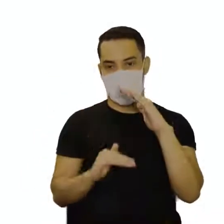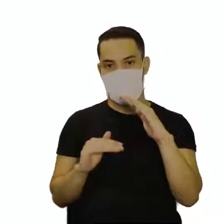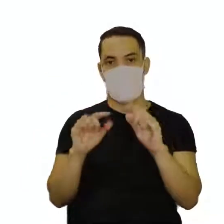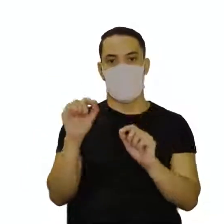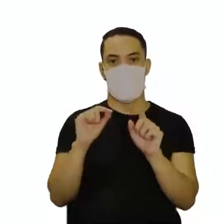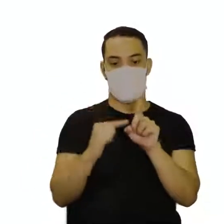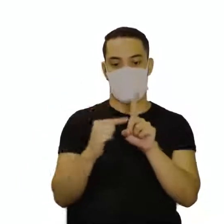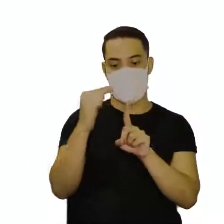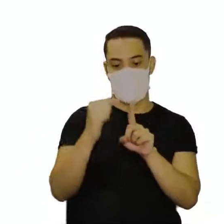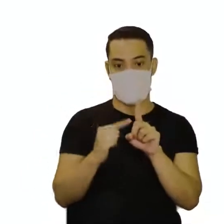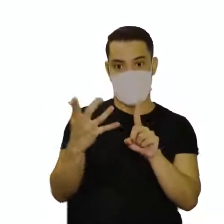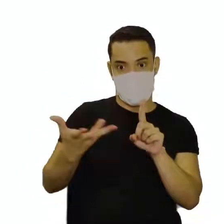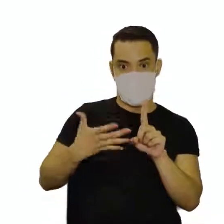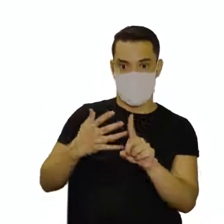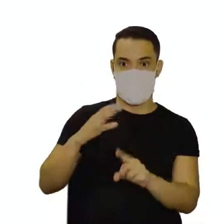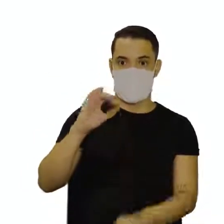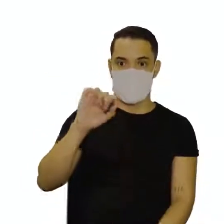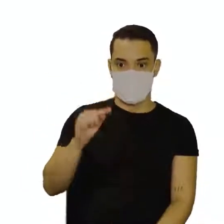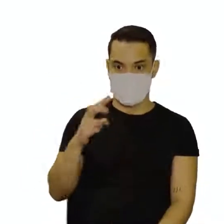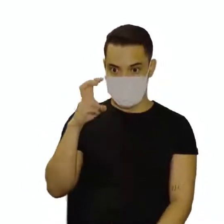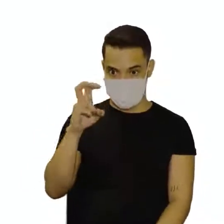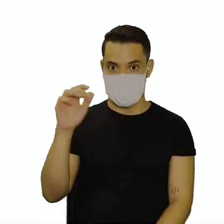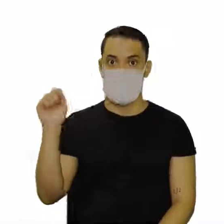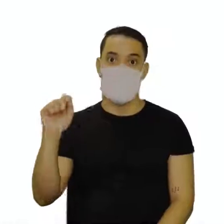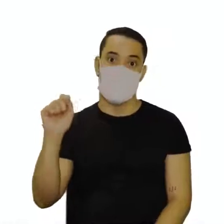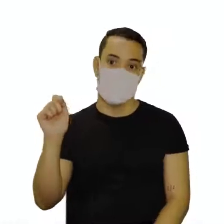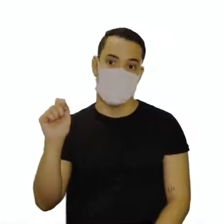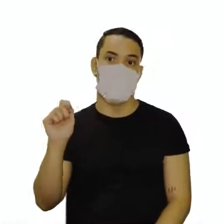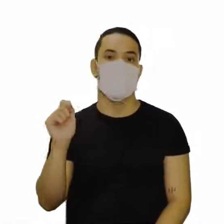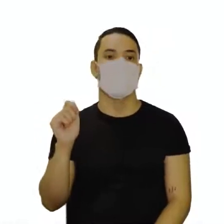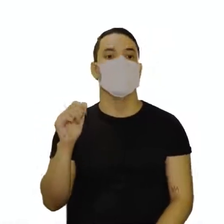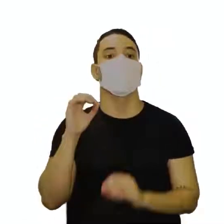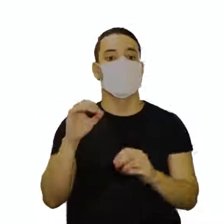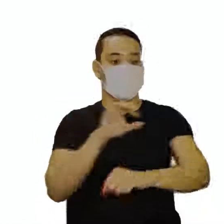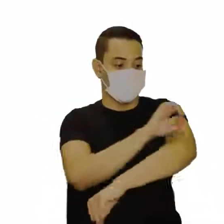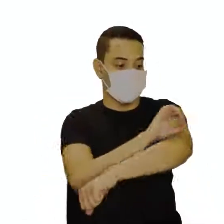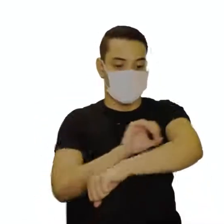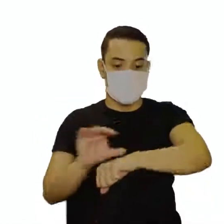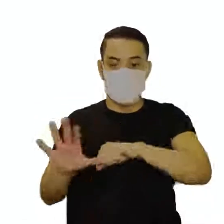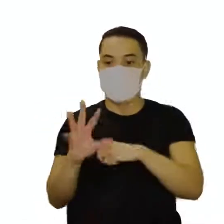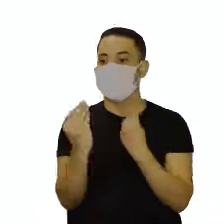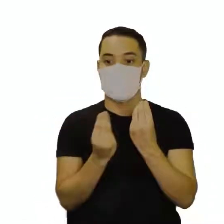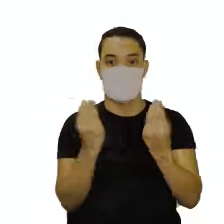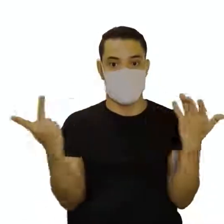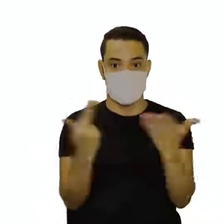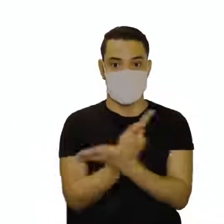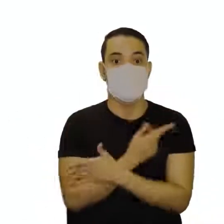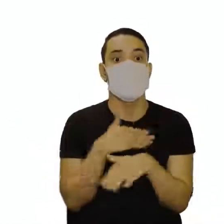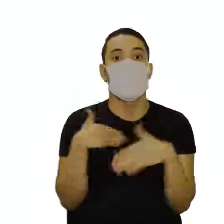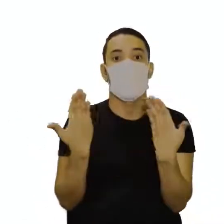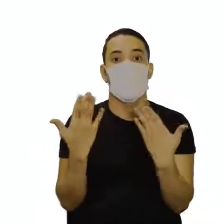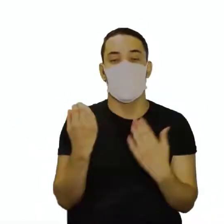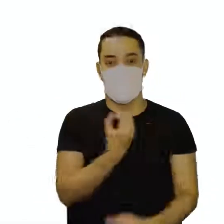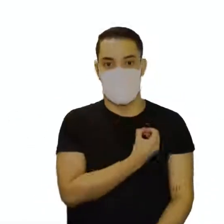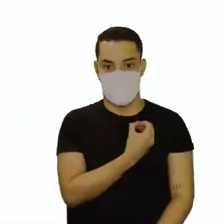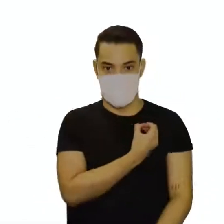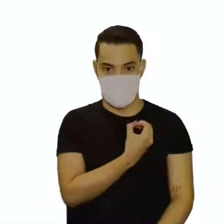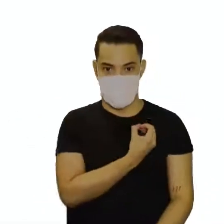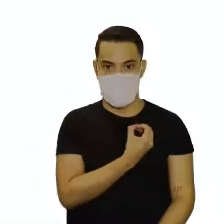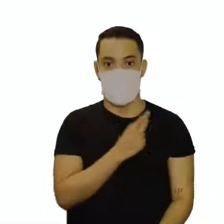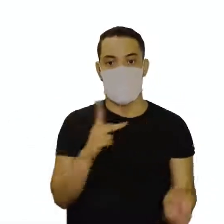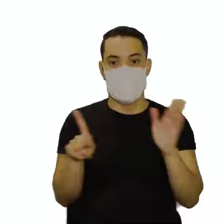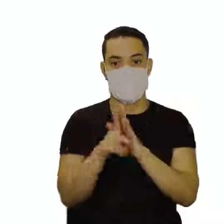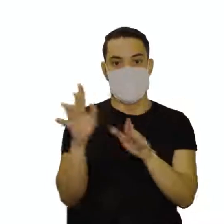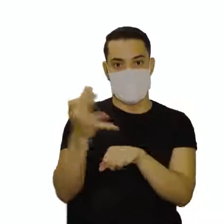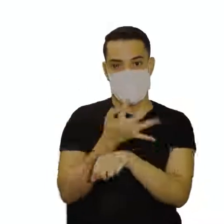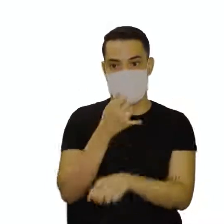amperes a percorre. Passa essa corrente pelo filamento. Qual é o valor da resistência elétrica do